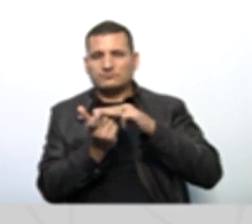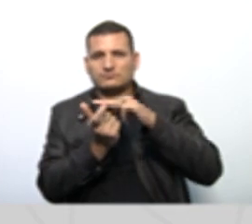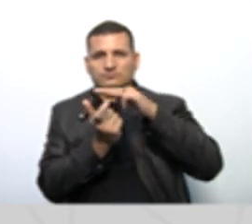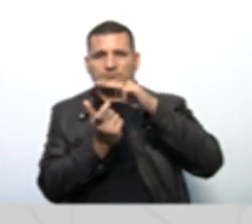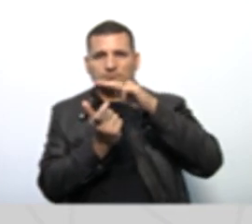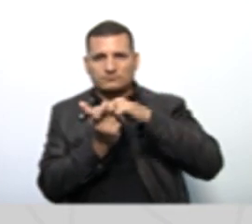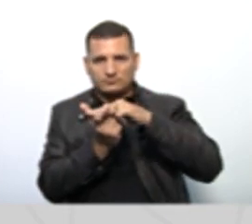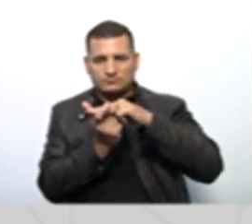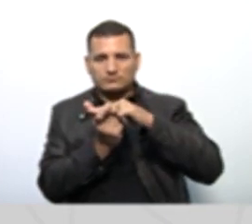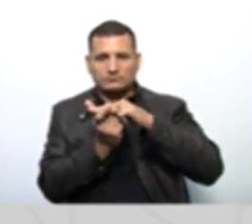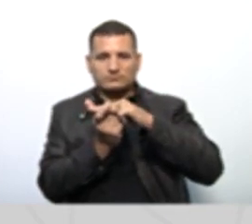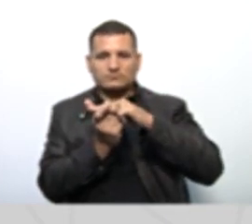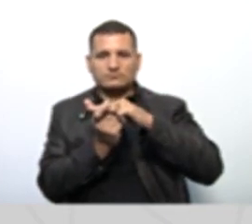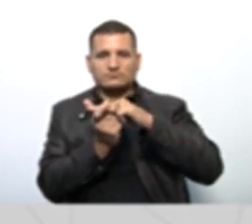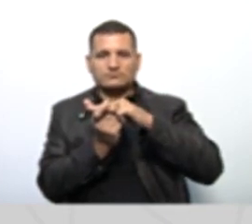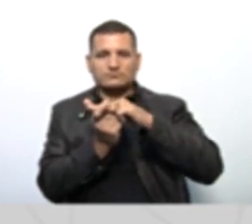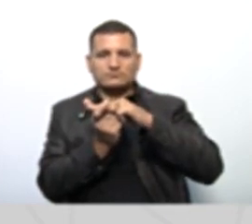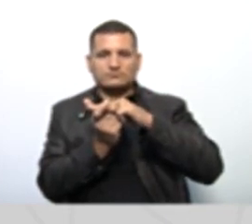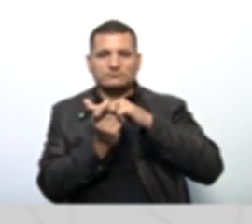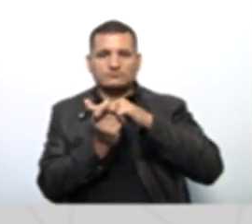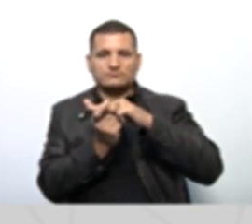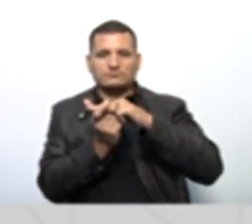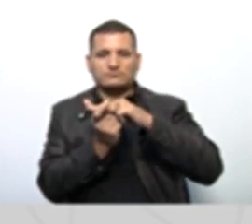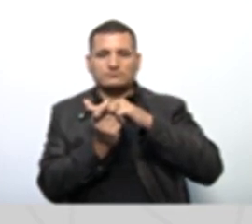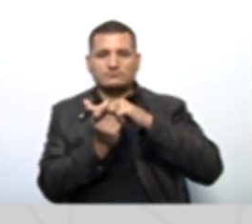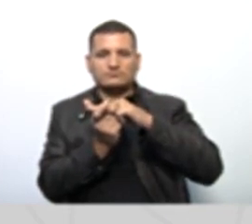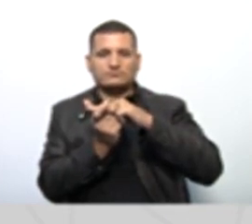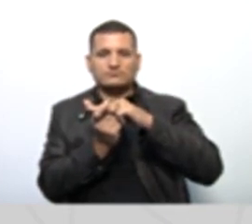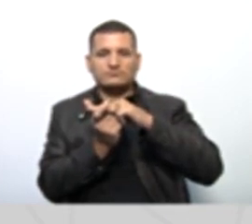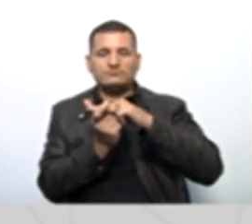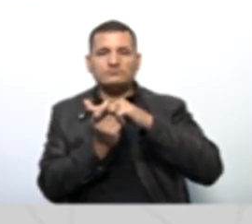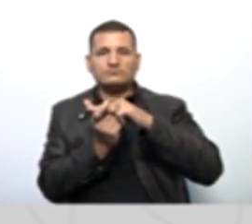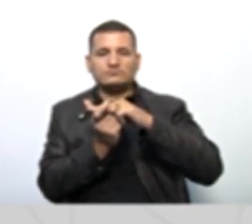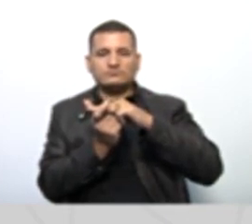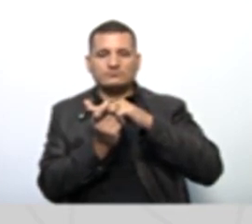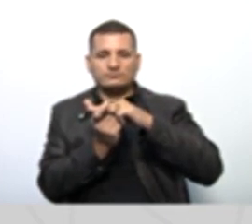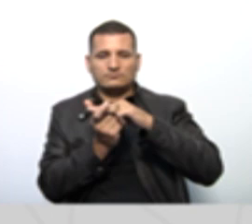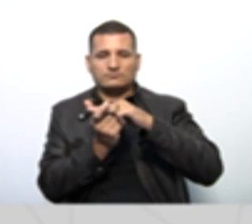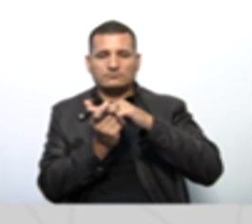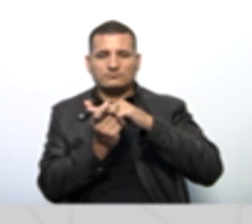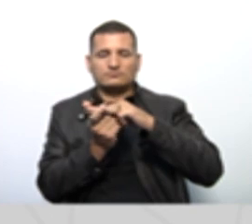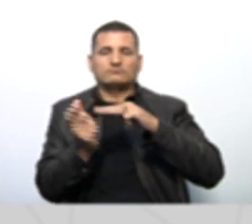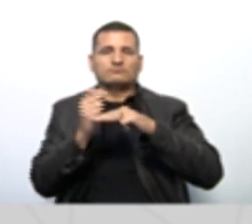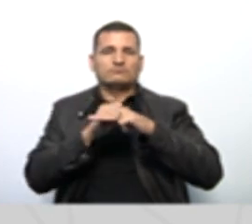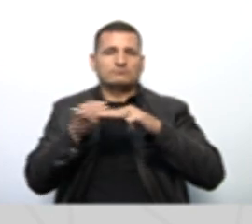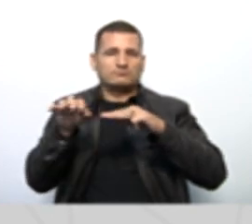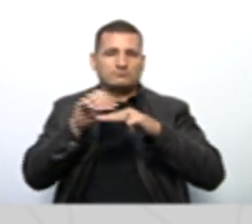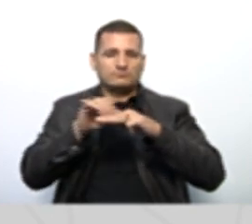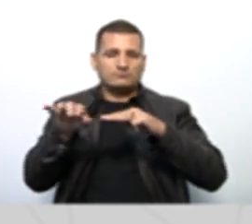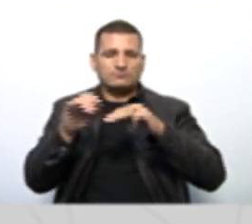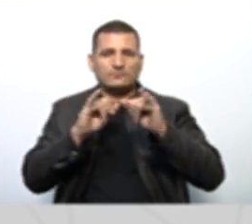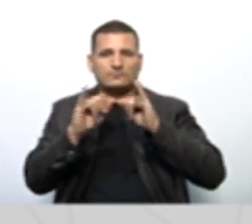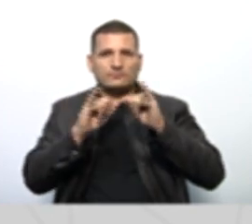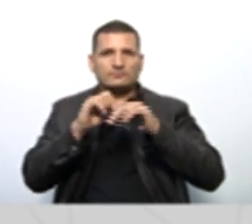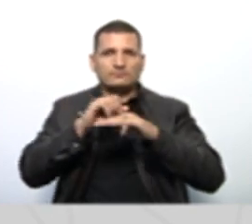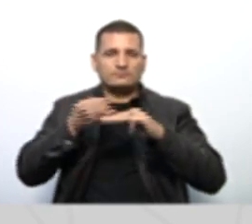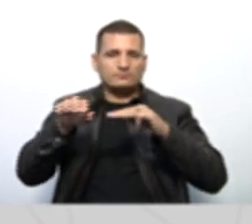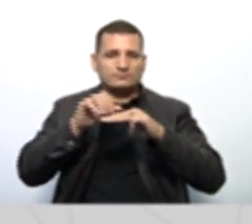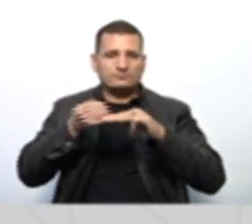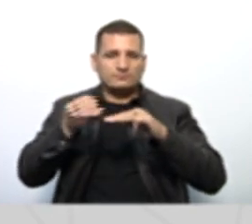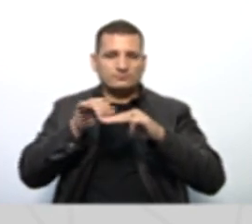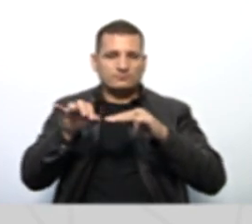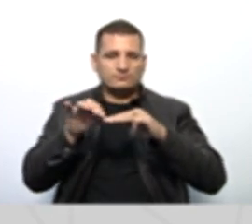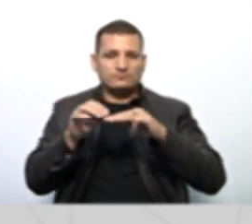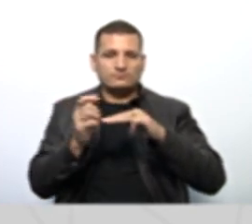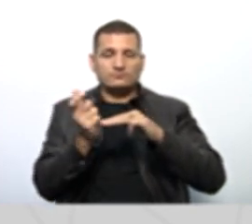ele vai entrar em contato aqui com fêmea para poder passar as informações observe que aqui no